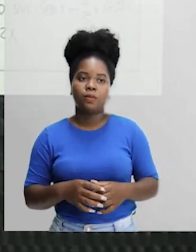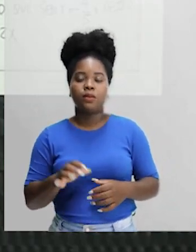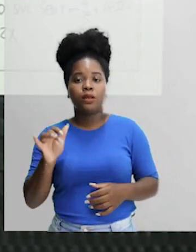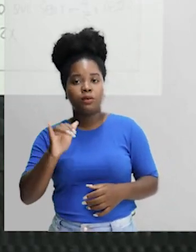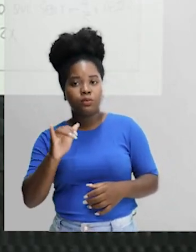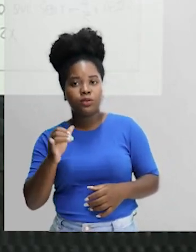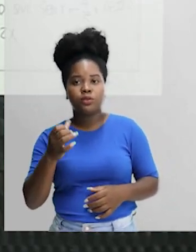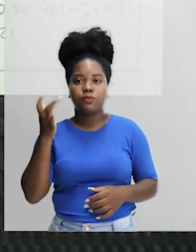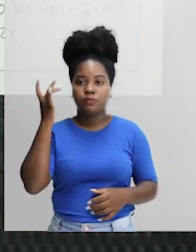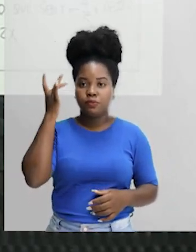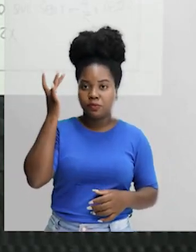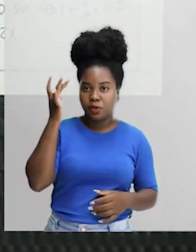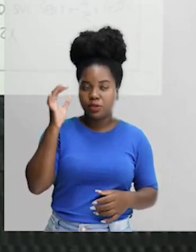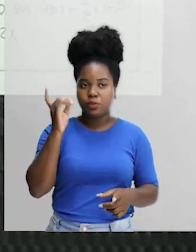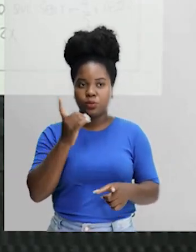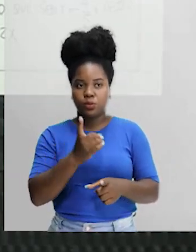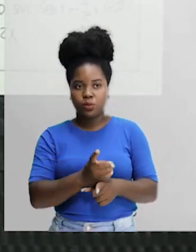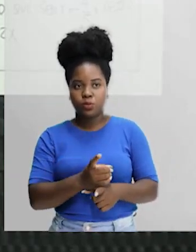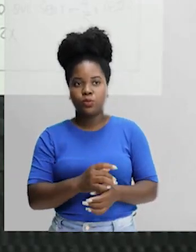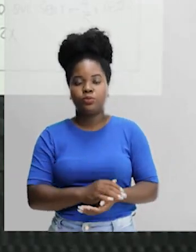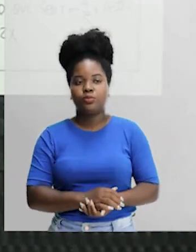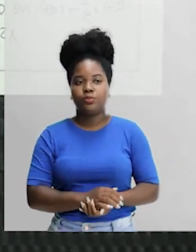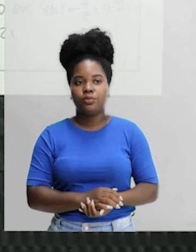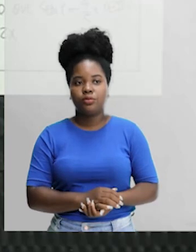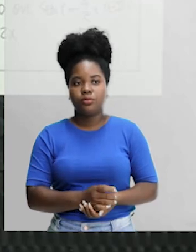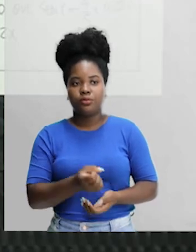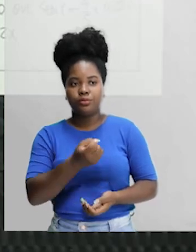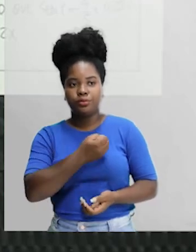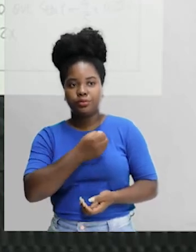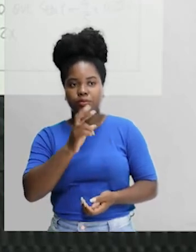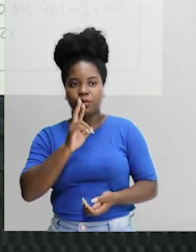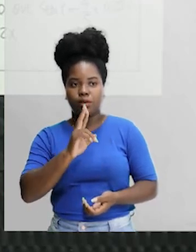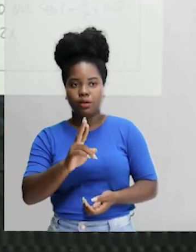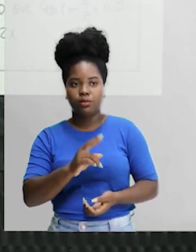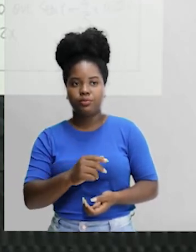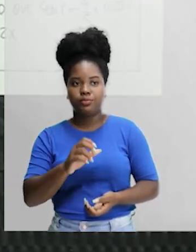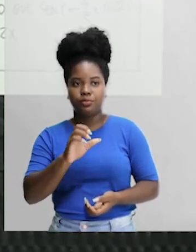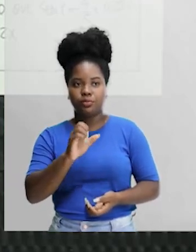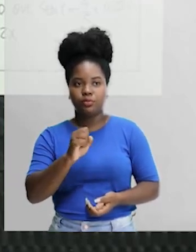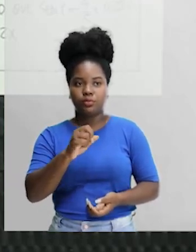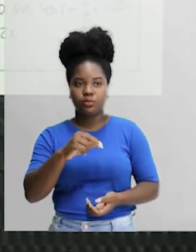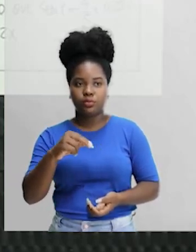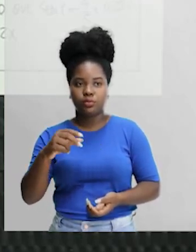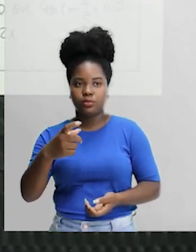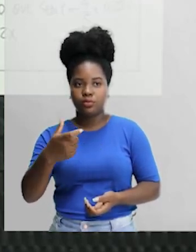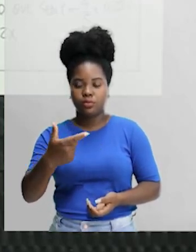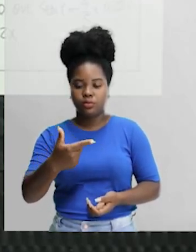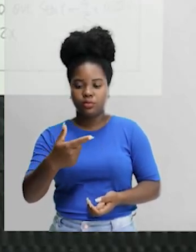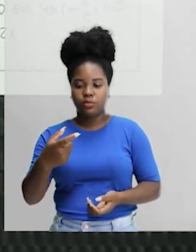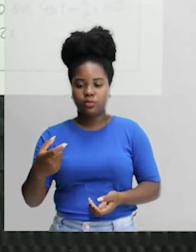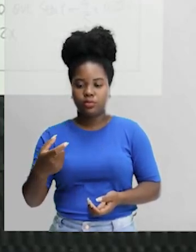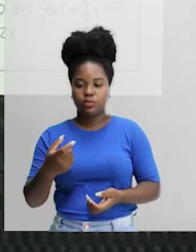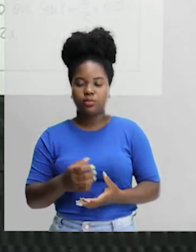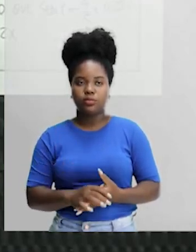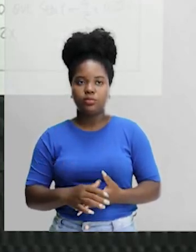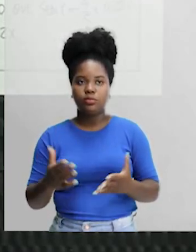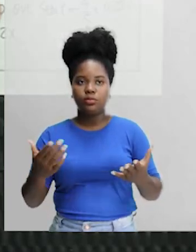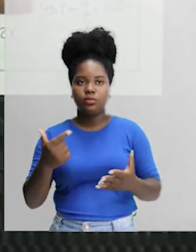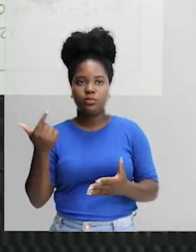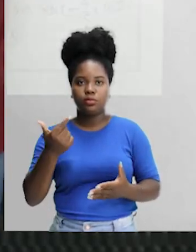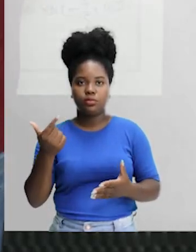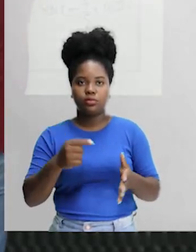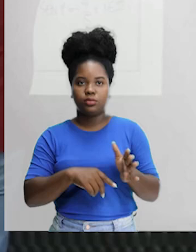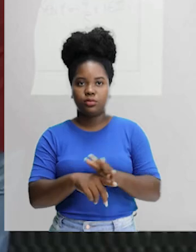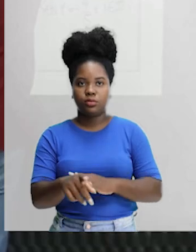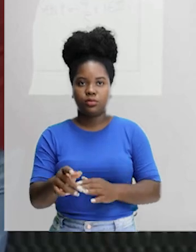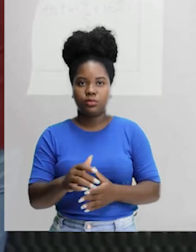tranquilo, calculamos aí o valor do cosseno de 2x. Beleza? Vamos para a segunda questão aqui. Aqui